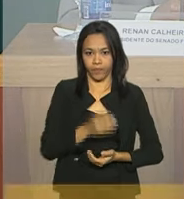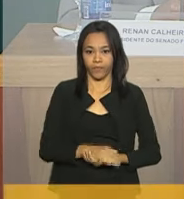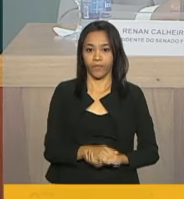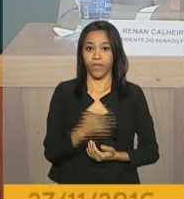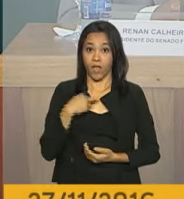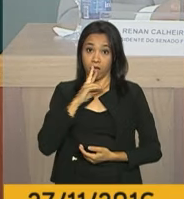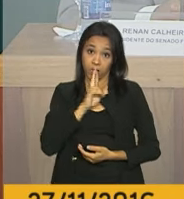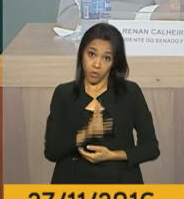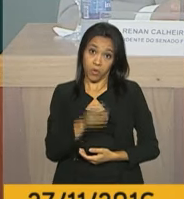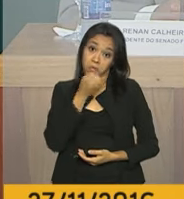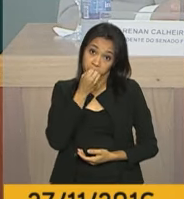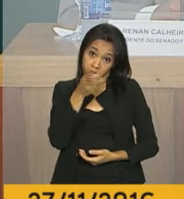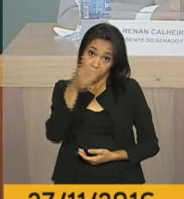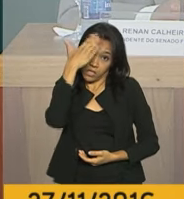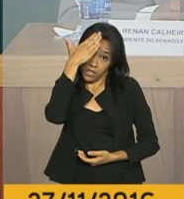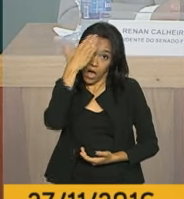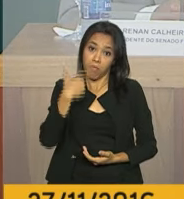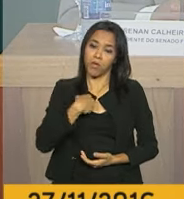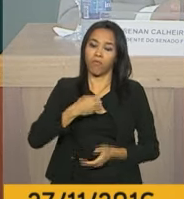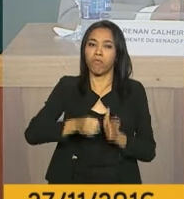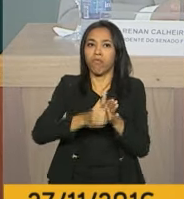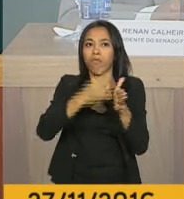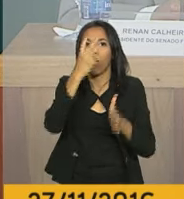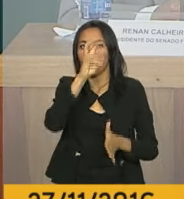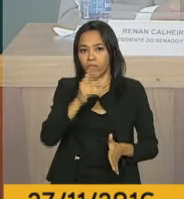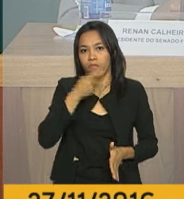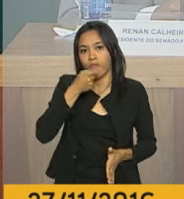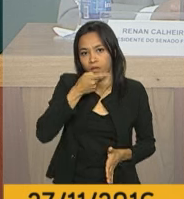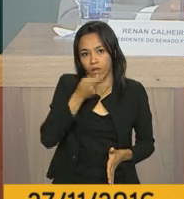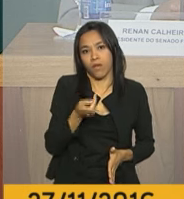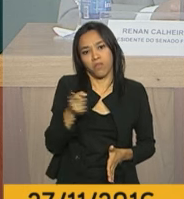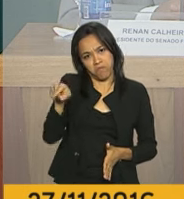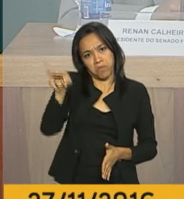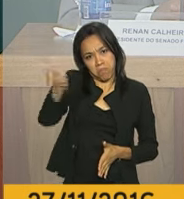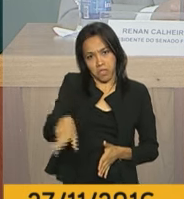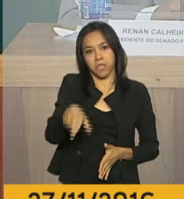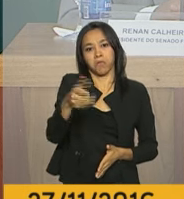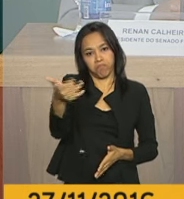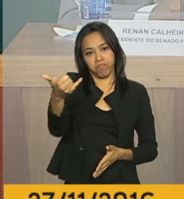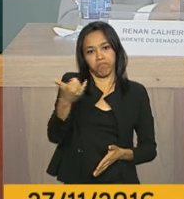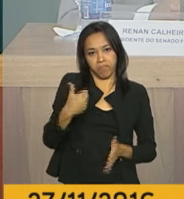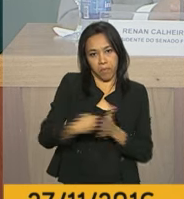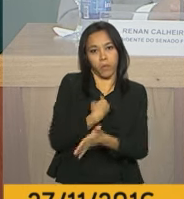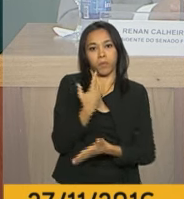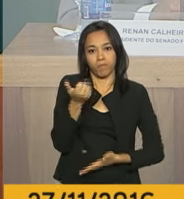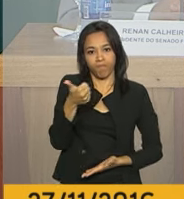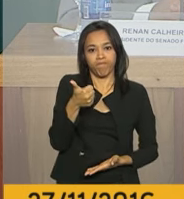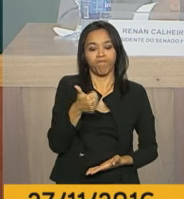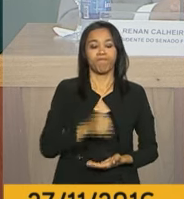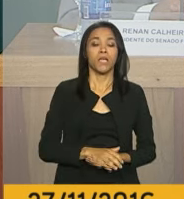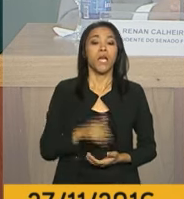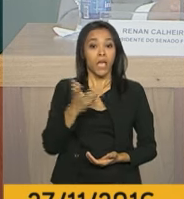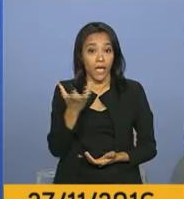eu tenho dito com muita frequência, você tem razão, que nós queremos praticar vários atos, e